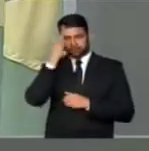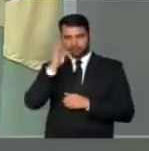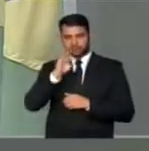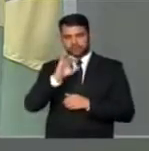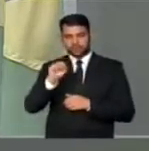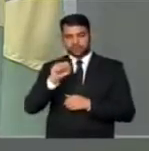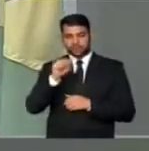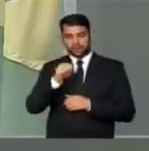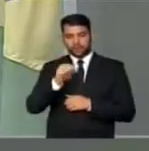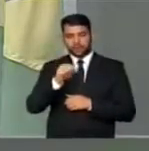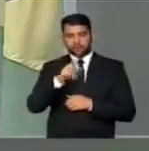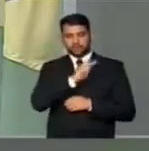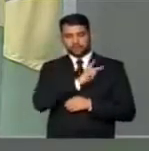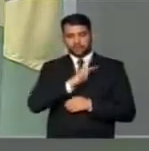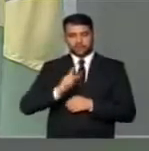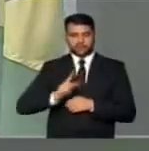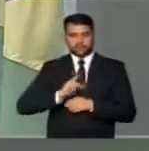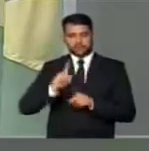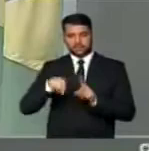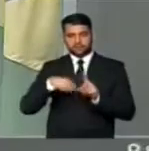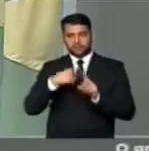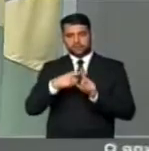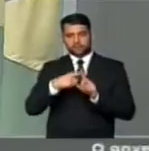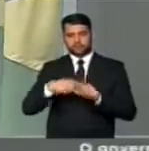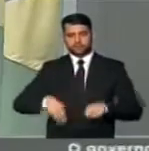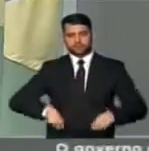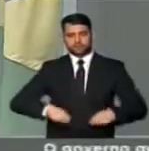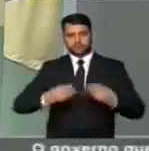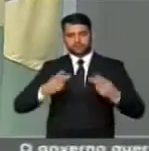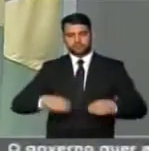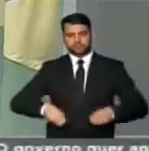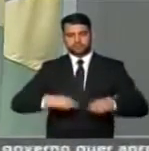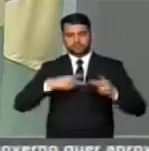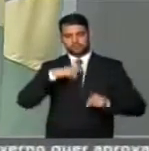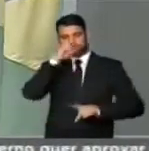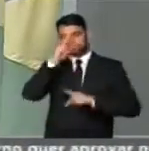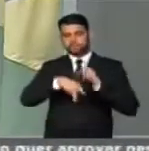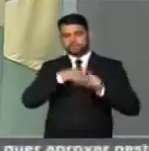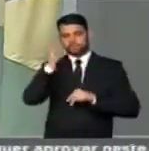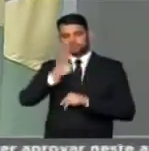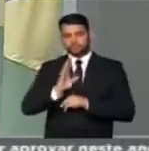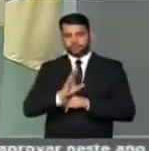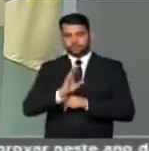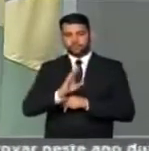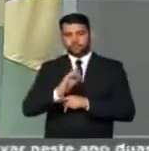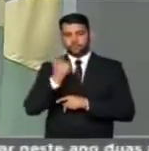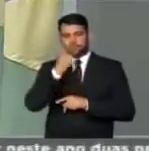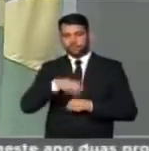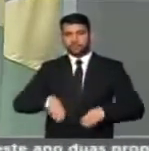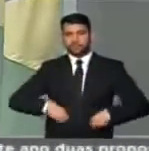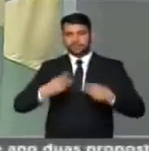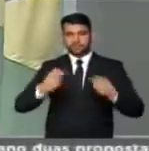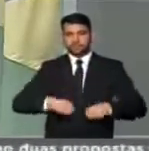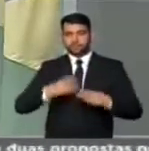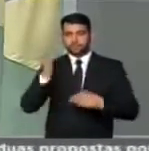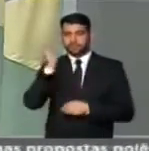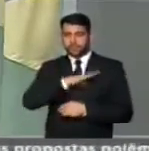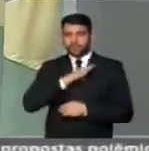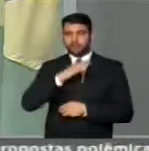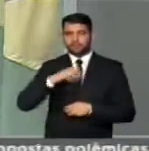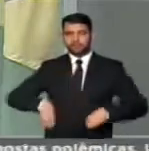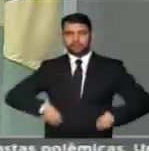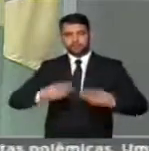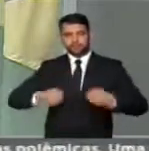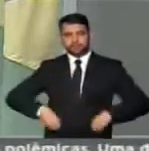física. Esta presidente aumentou os gastos para o povo brasileiro e continua gastando mal.